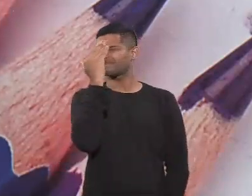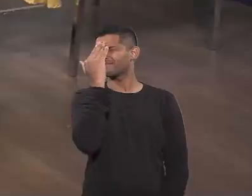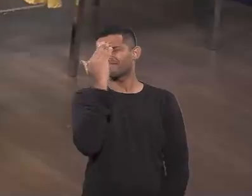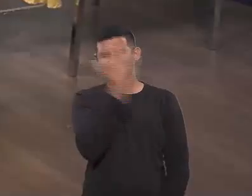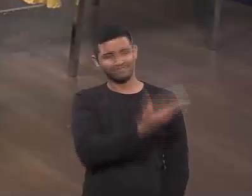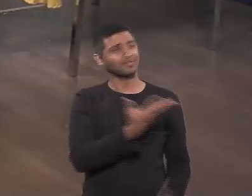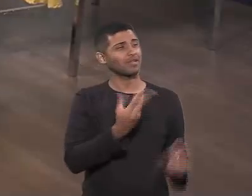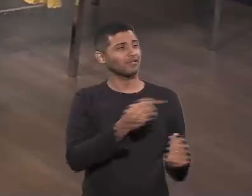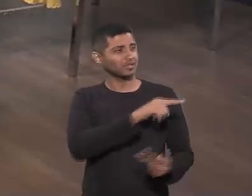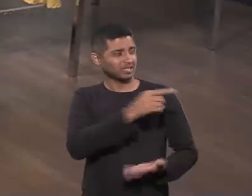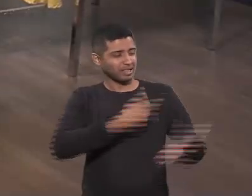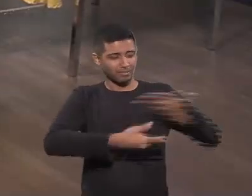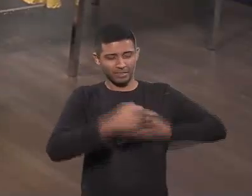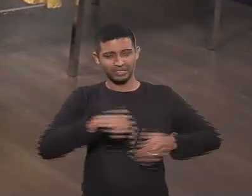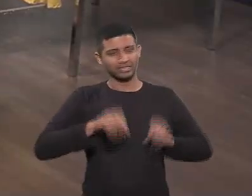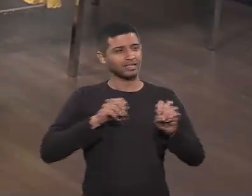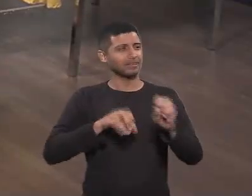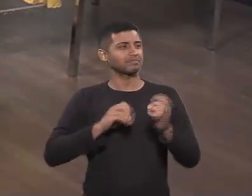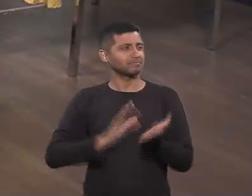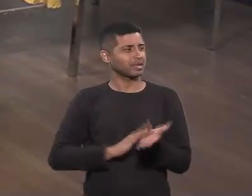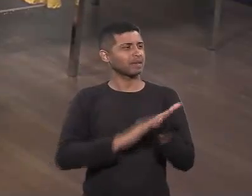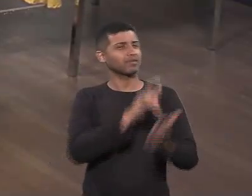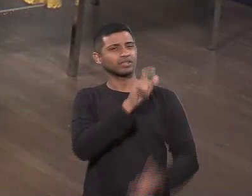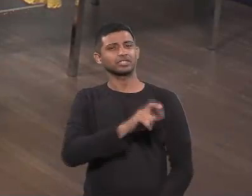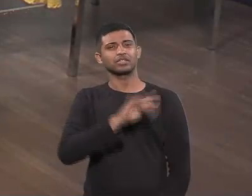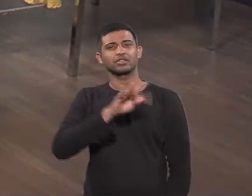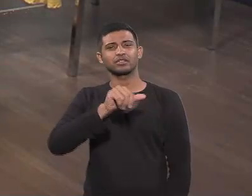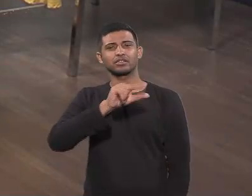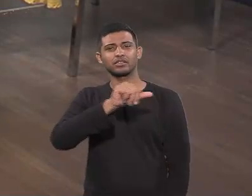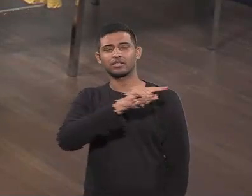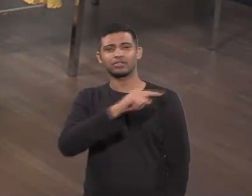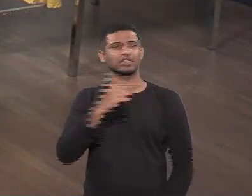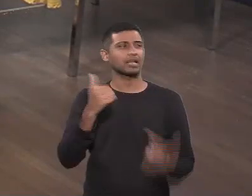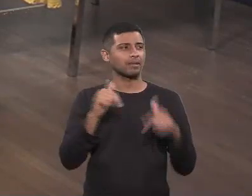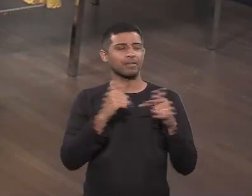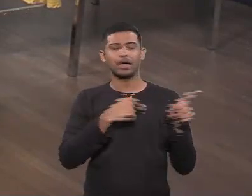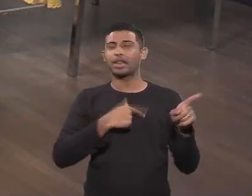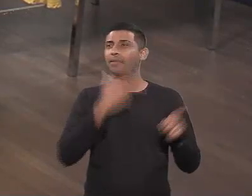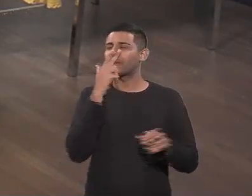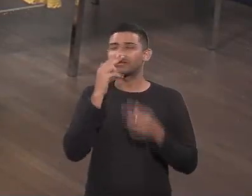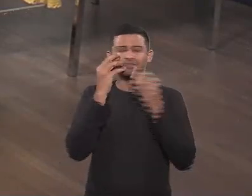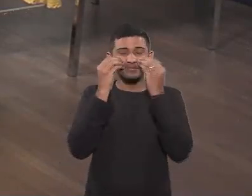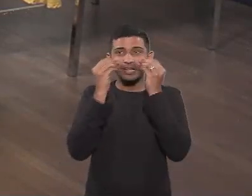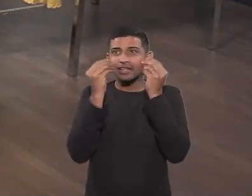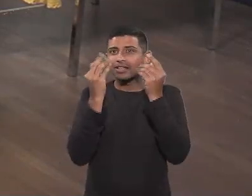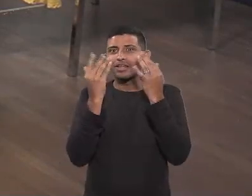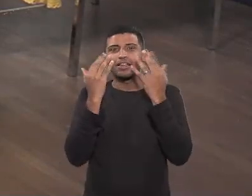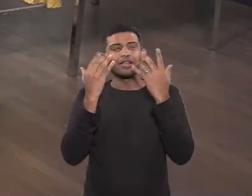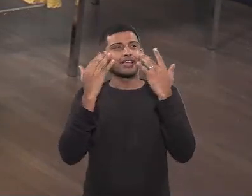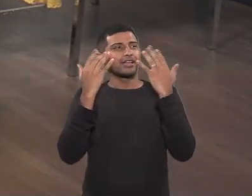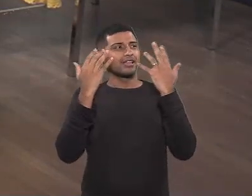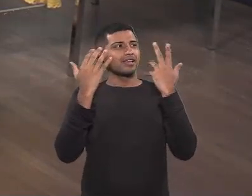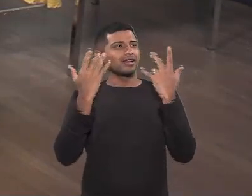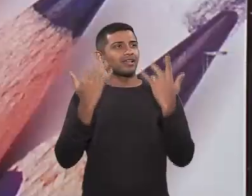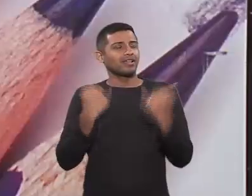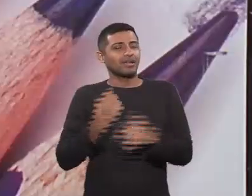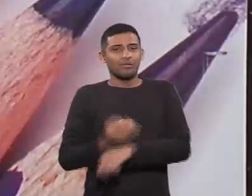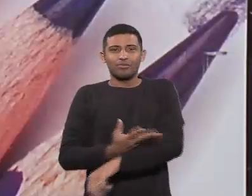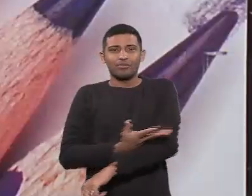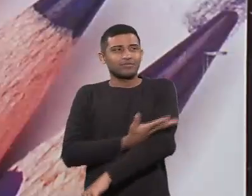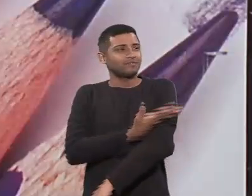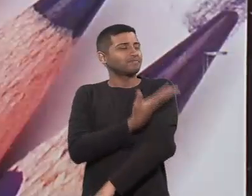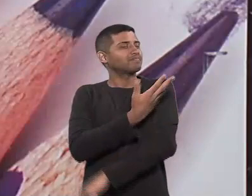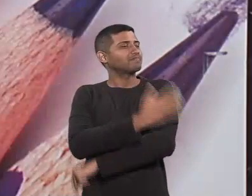muitíssimo obrigada pela participação no programa. Parabéns, Tânia, pelo trabalho. Tânia chega a ficar com o olho assim, mas é mesmo. brilhando, já